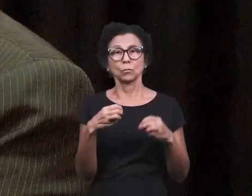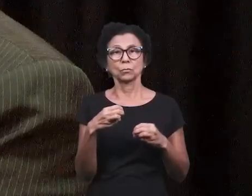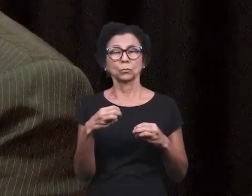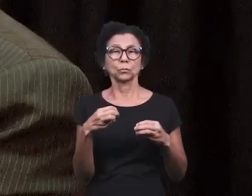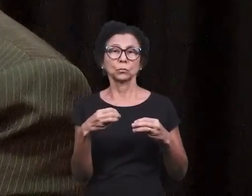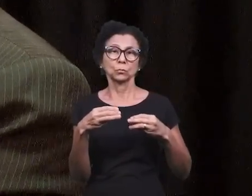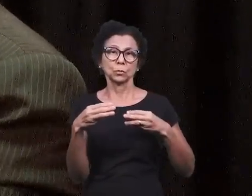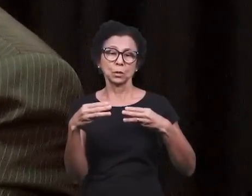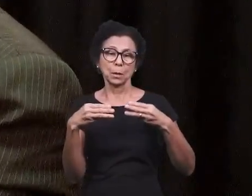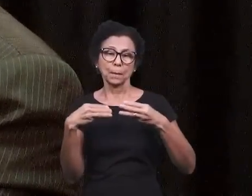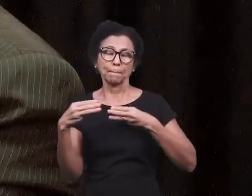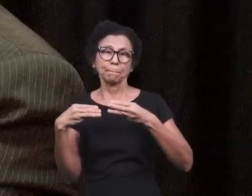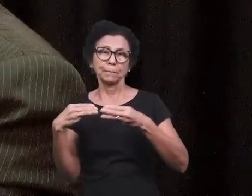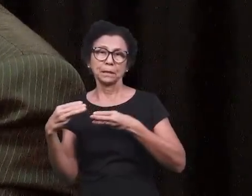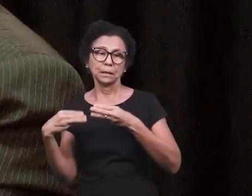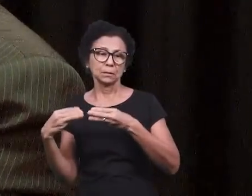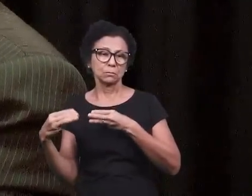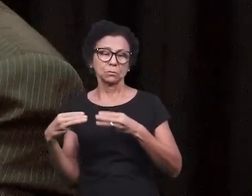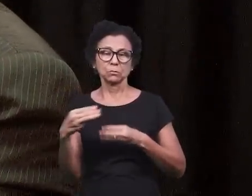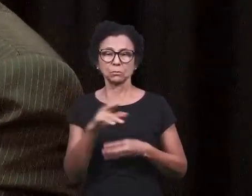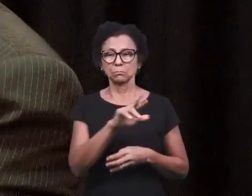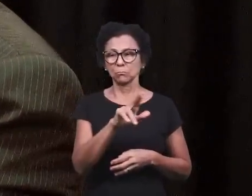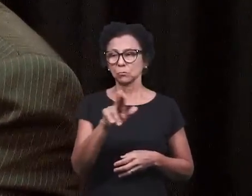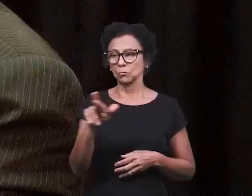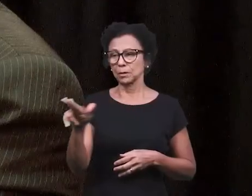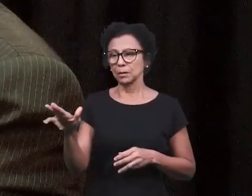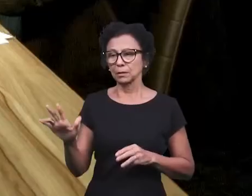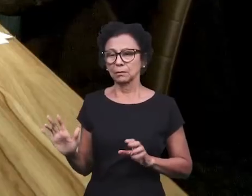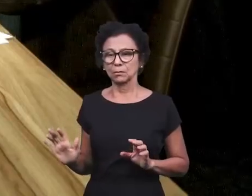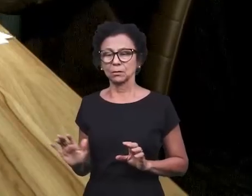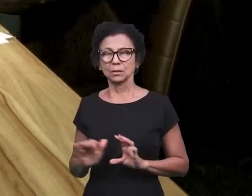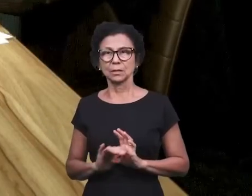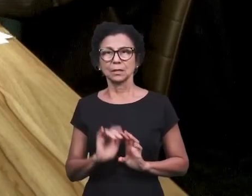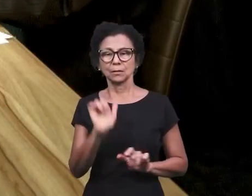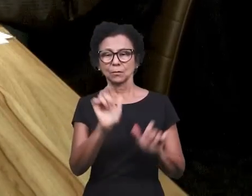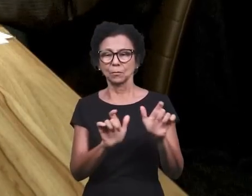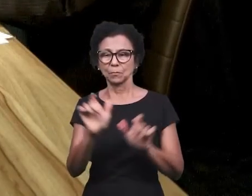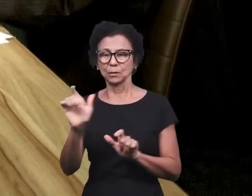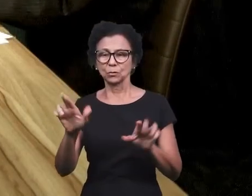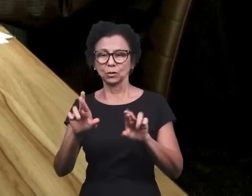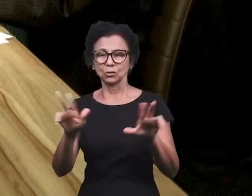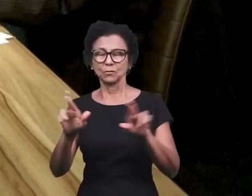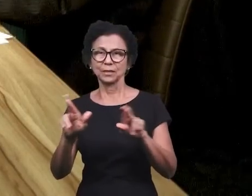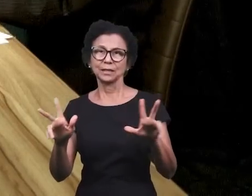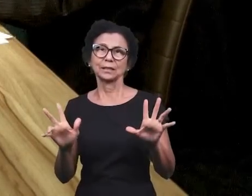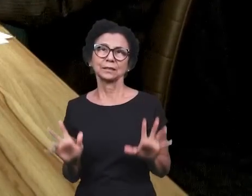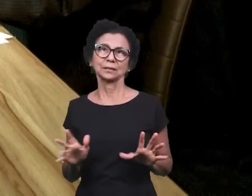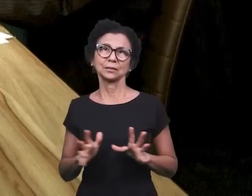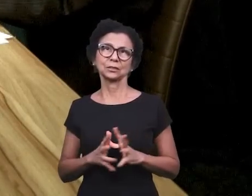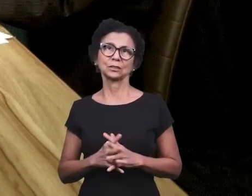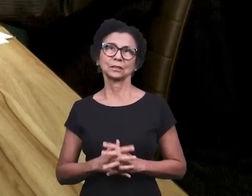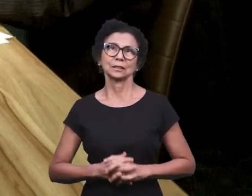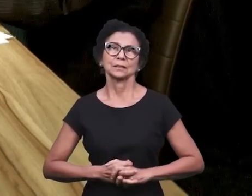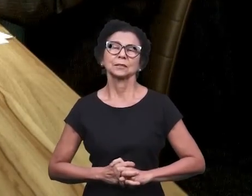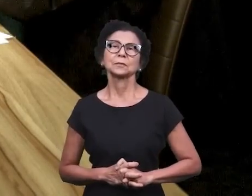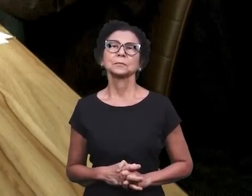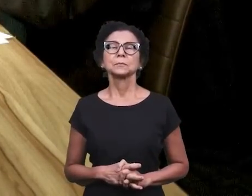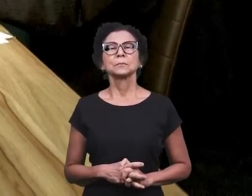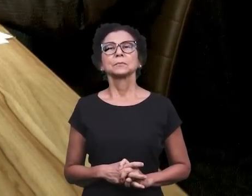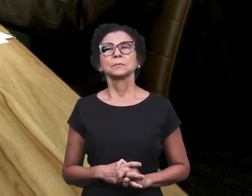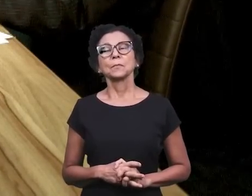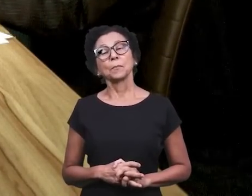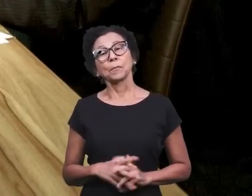Júlio, entenderam que nós tínhamos o direito de participar do curso, que era apenas um curso de formação. Era apenas um curso de formação. Mas outros entenderam que nós não tínhamos o direito